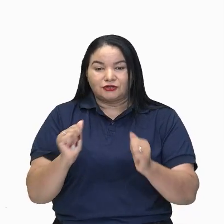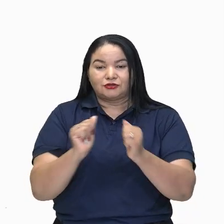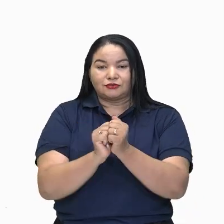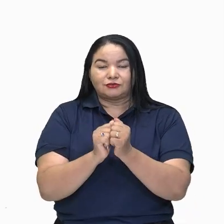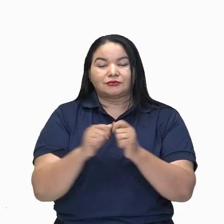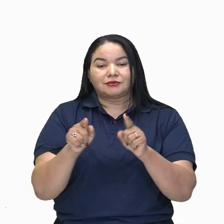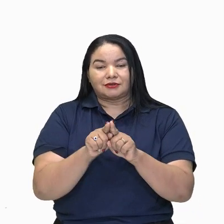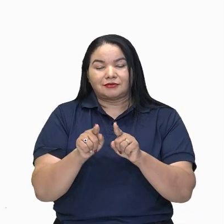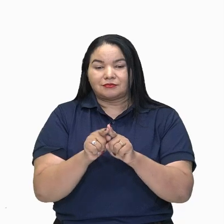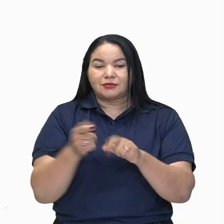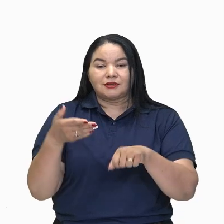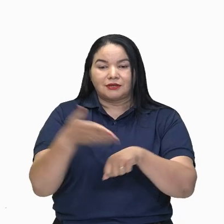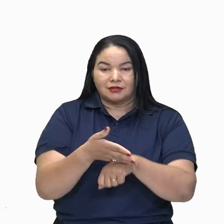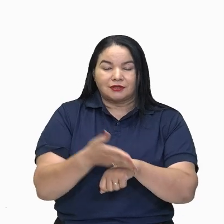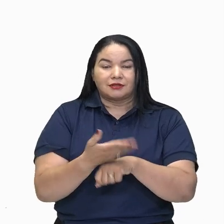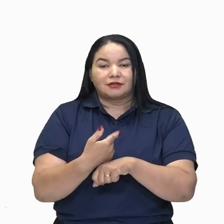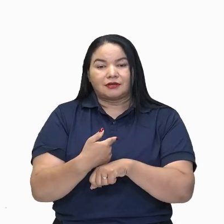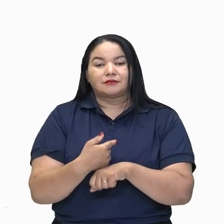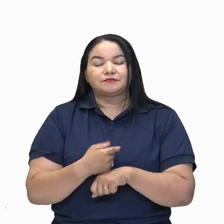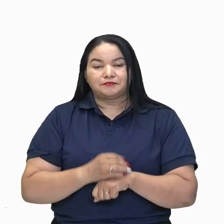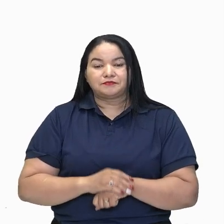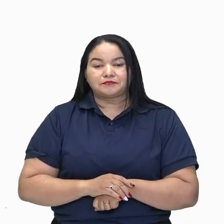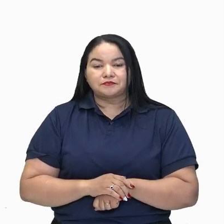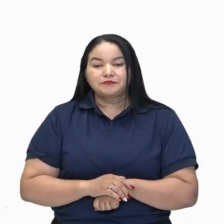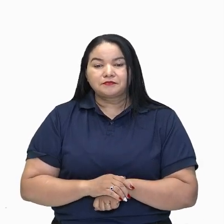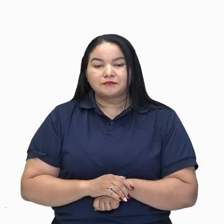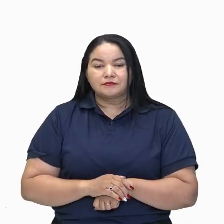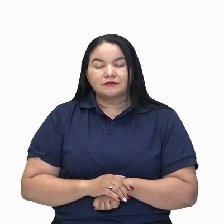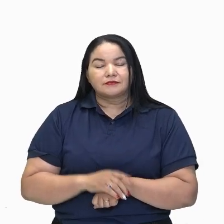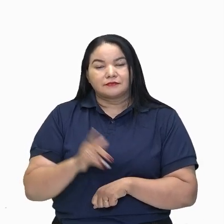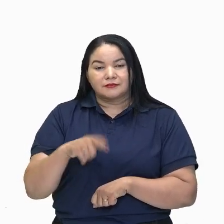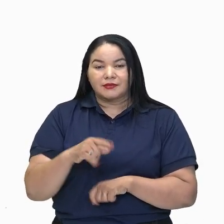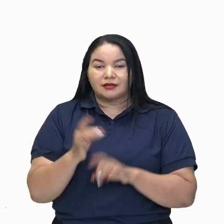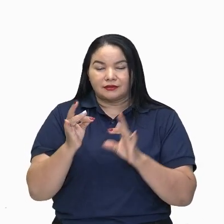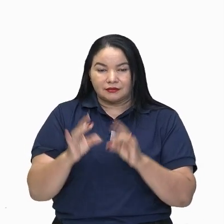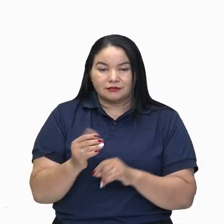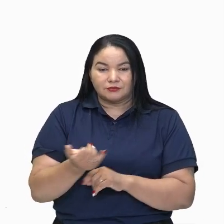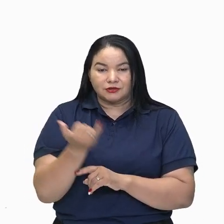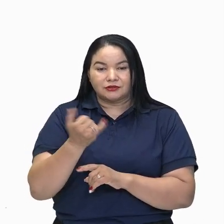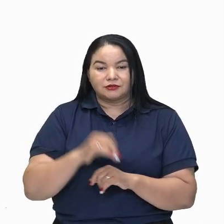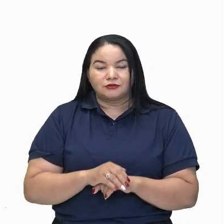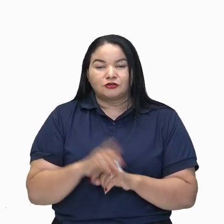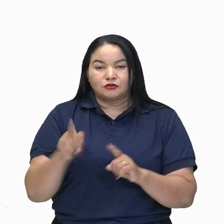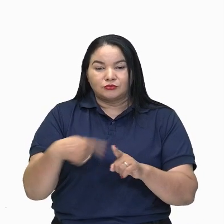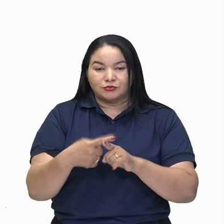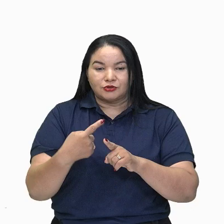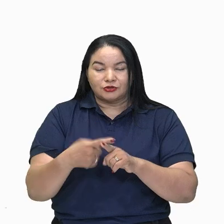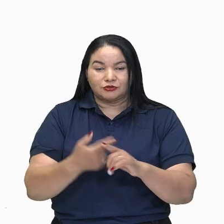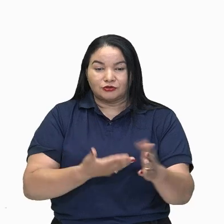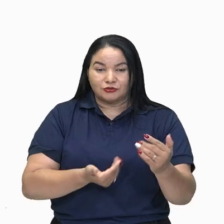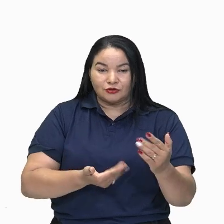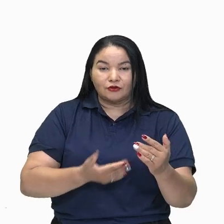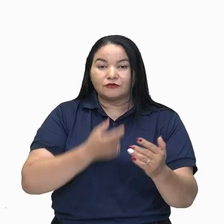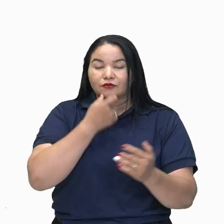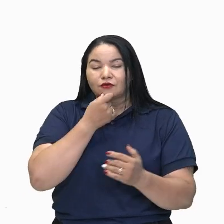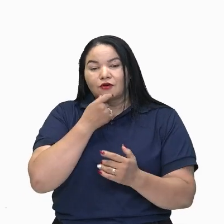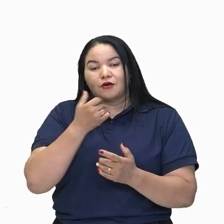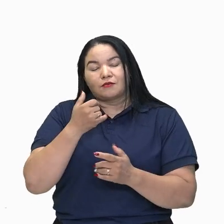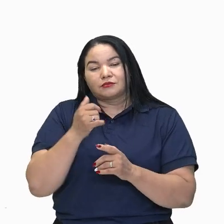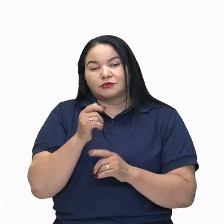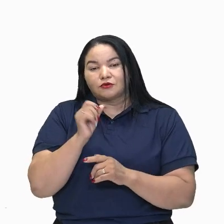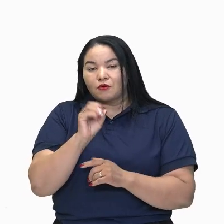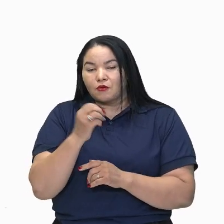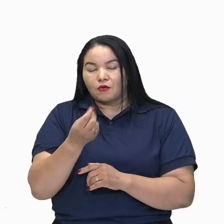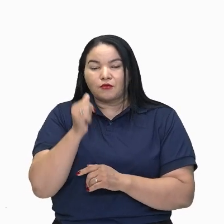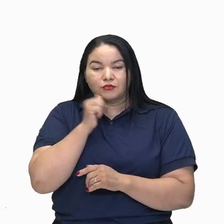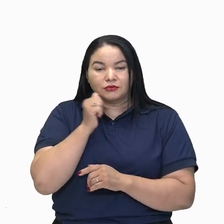Forças Armadas. Isso é um detalhe importante, né? Os jovens, quando completam 18 anos, eles estão aptos